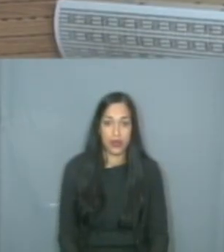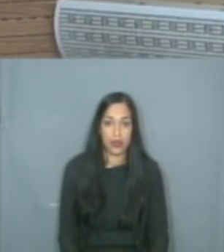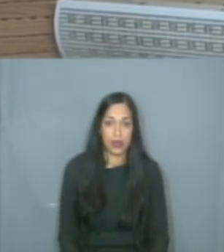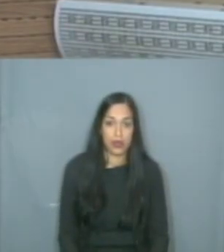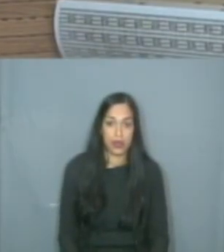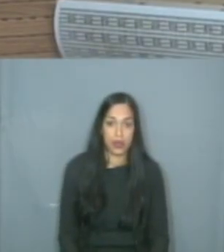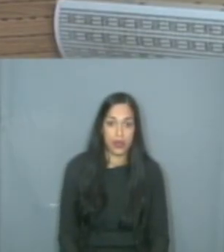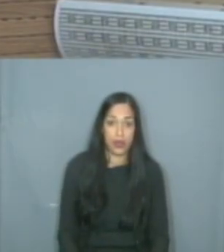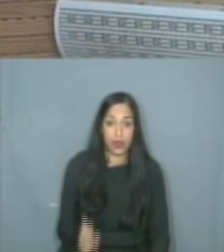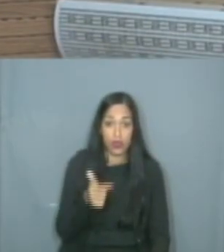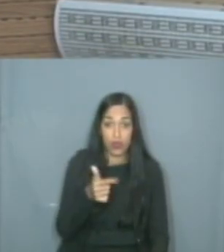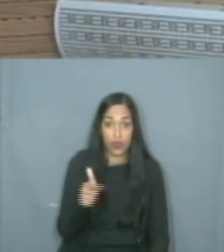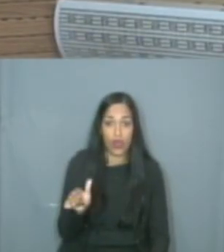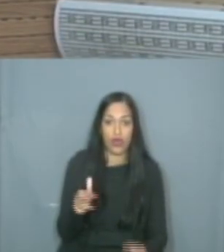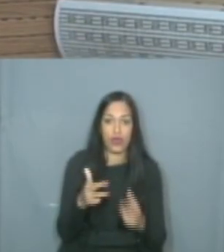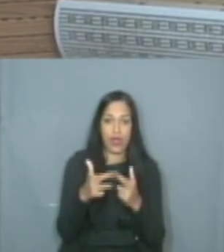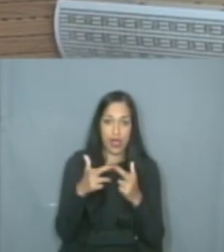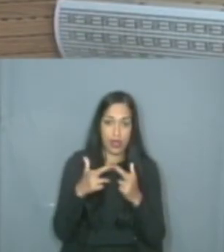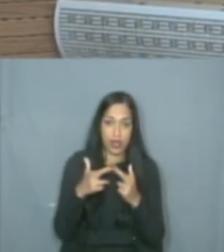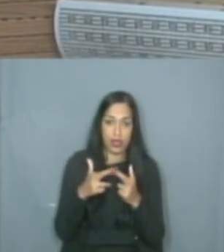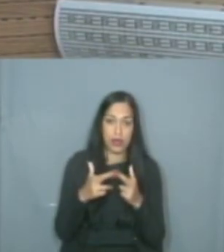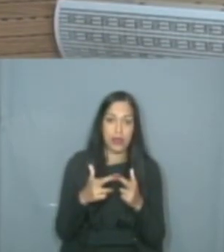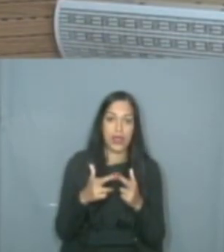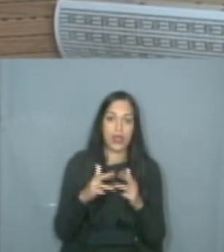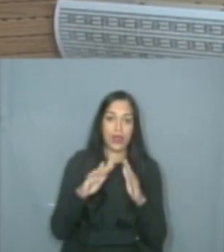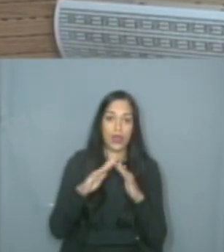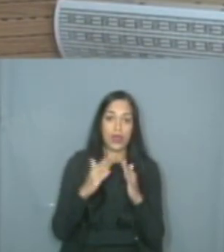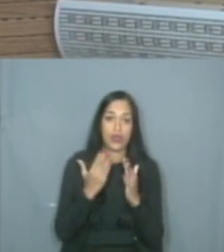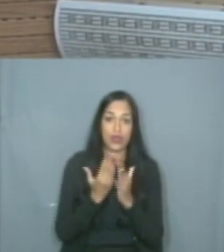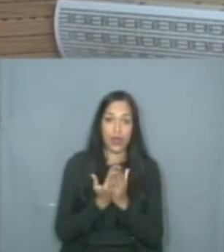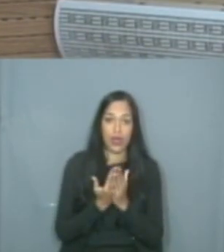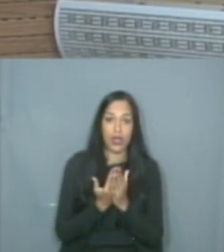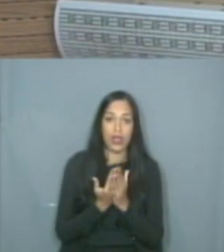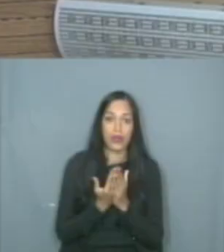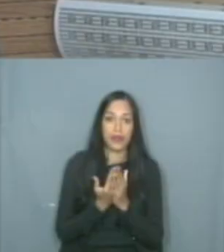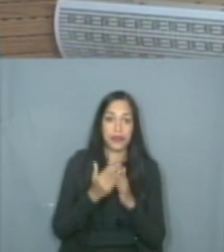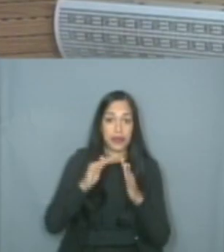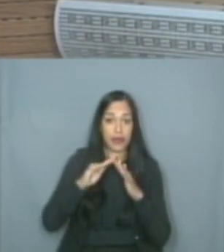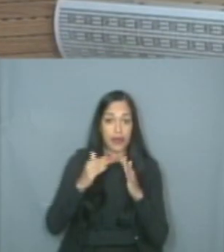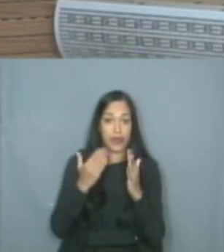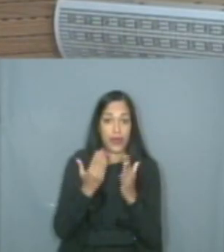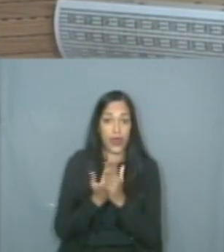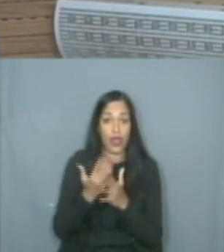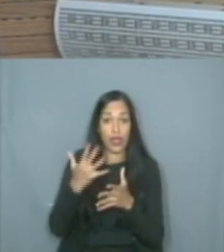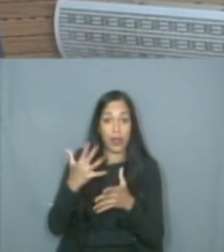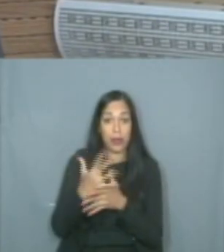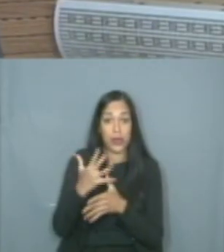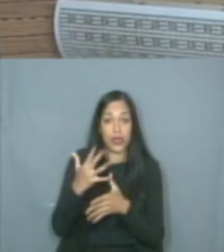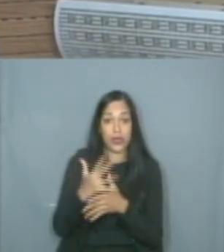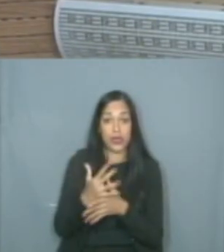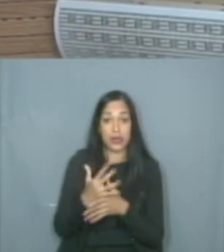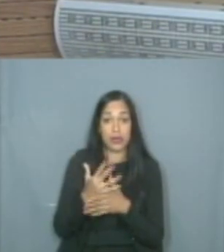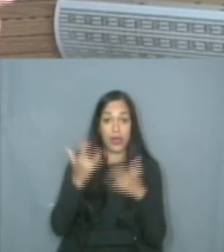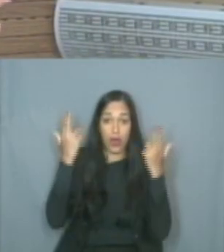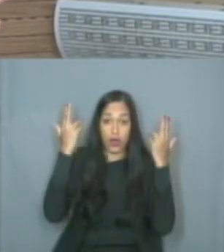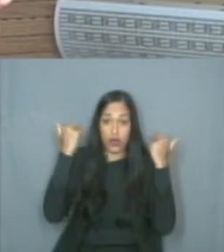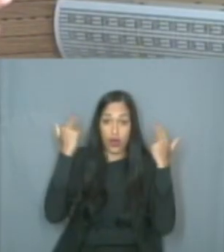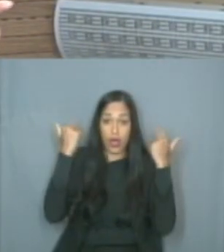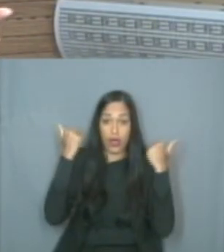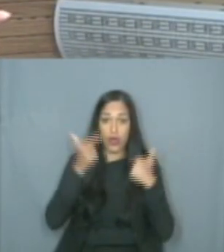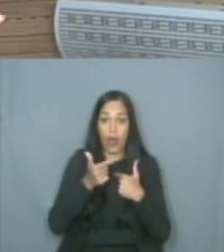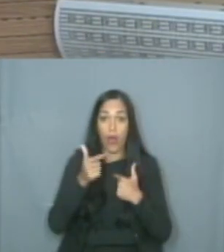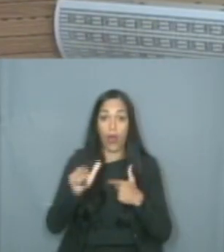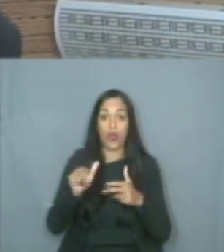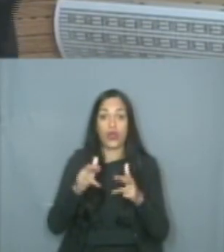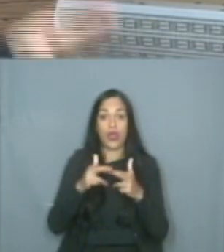outro requerimento, vereador, que versa sobre escola. E aí a escola é a Escola Municipal dos Coelhos. Aqui já é outro